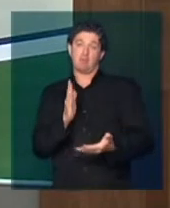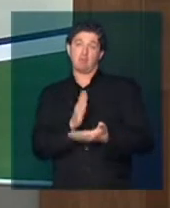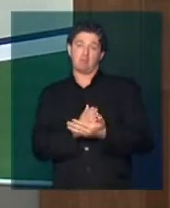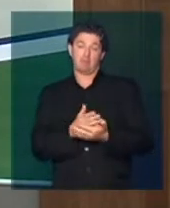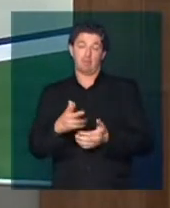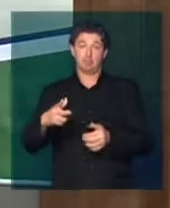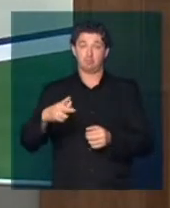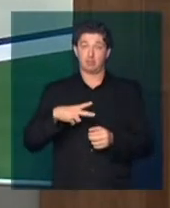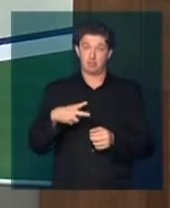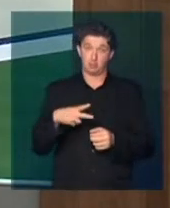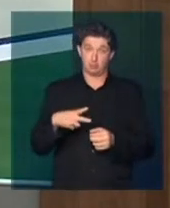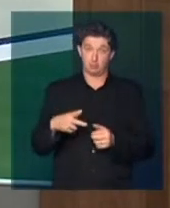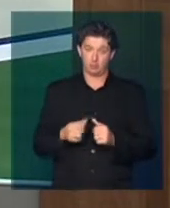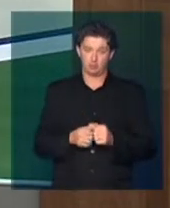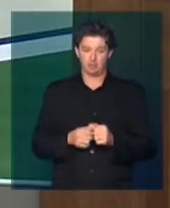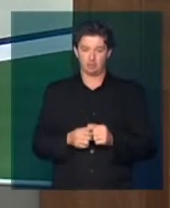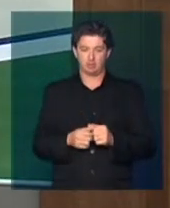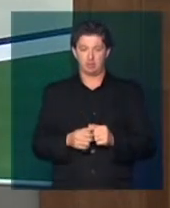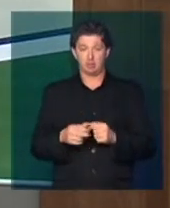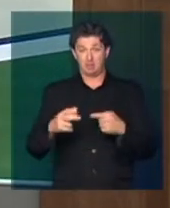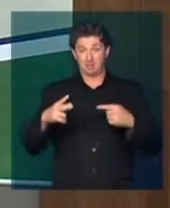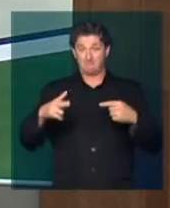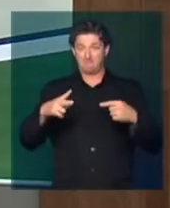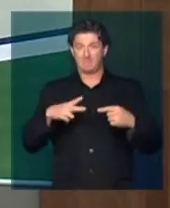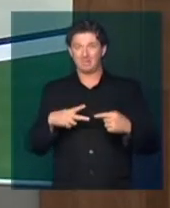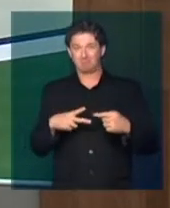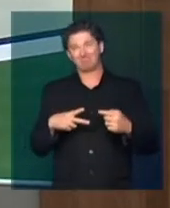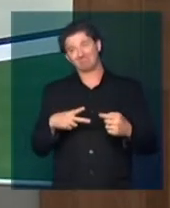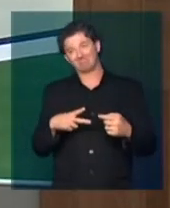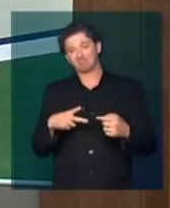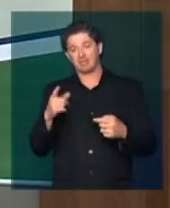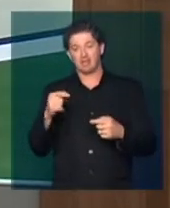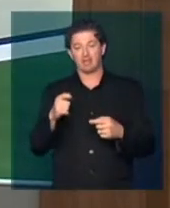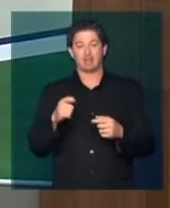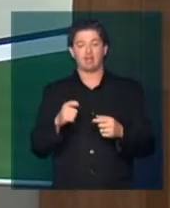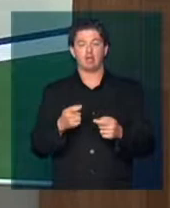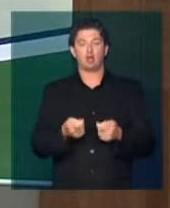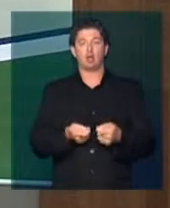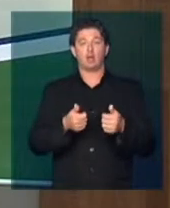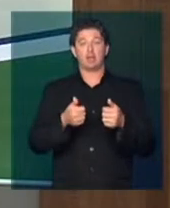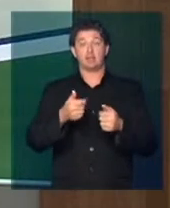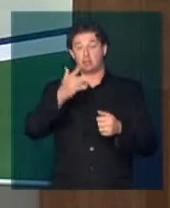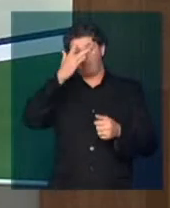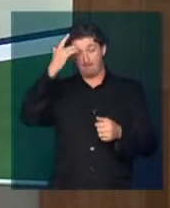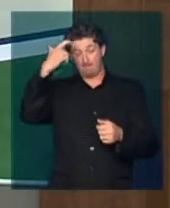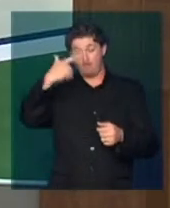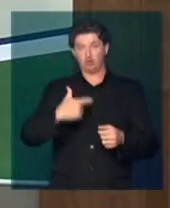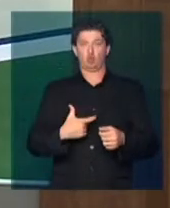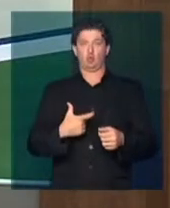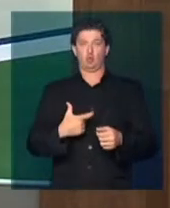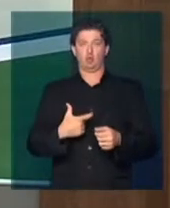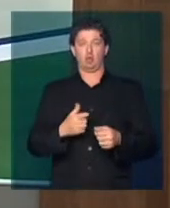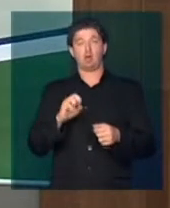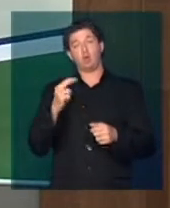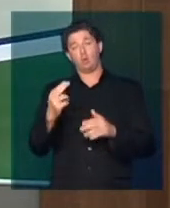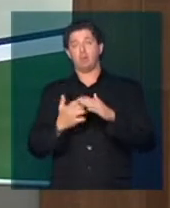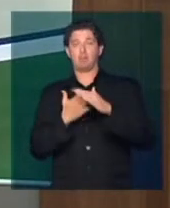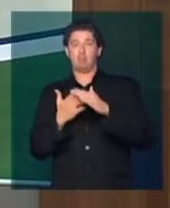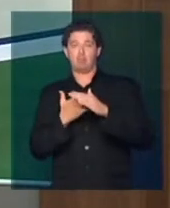parte privada. Esse privado seriam contribuições de pessoas físicas e de